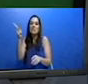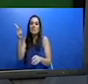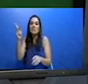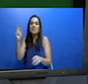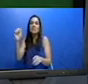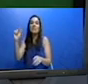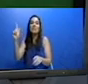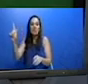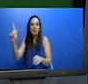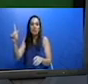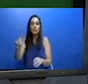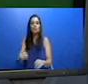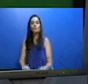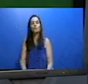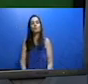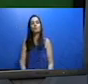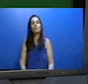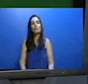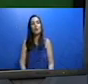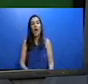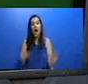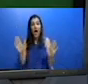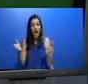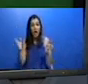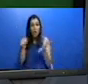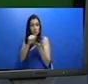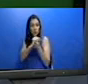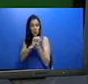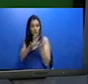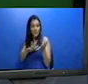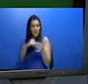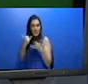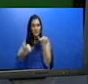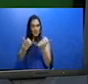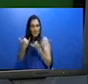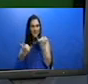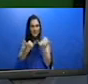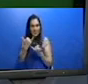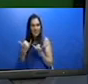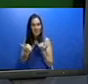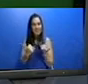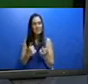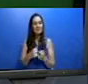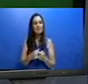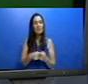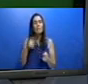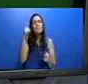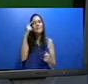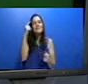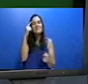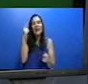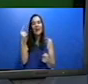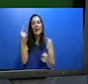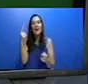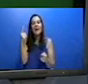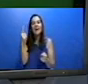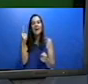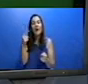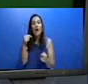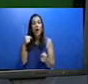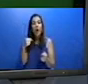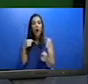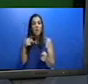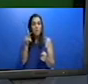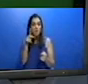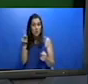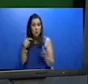uma atividade em forma de brincadeira, que é muito interessante, e vamos pensar junto. Eu vou mostrar o produto e